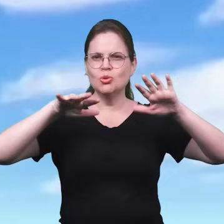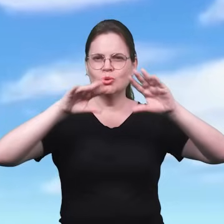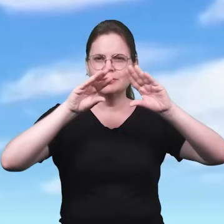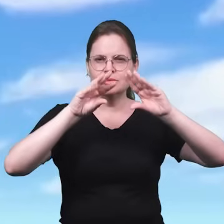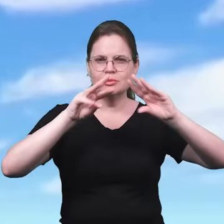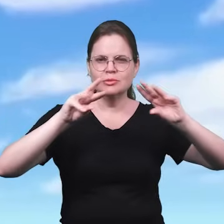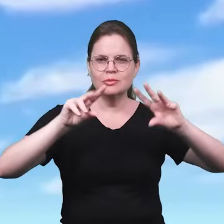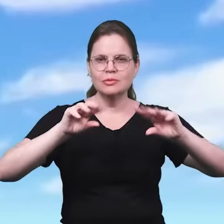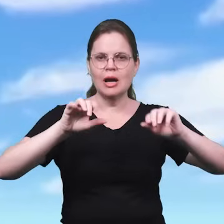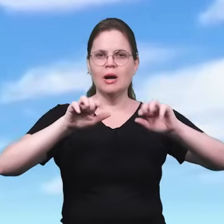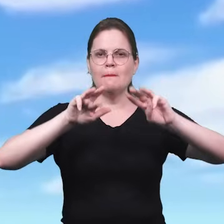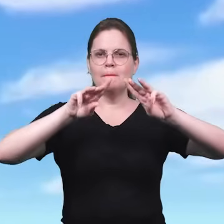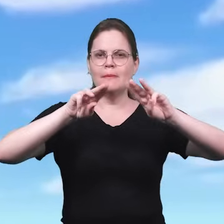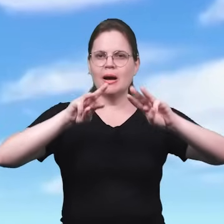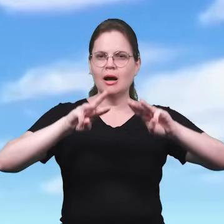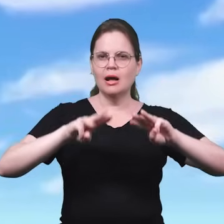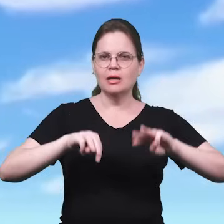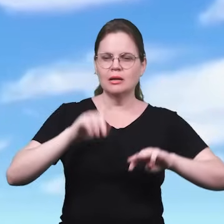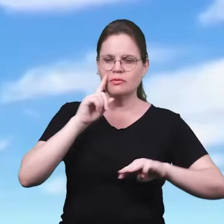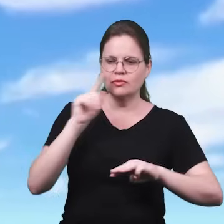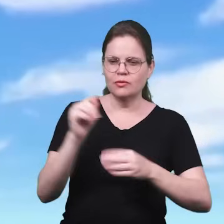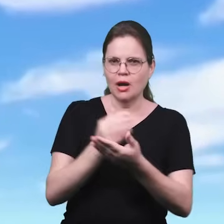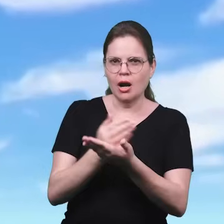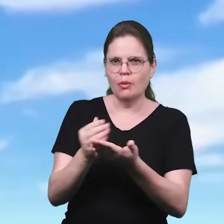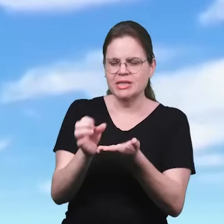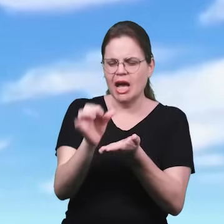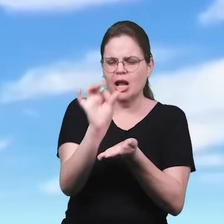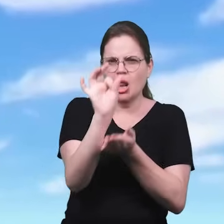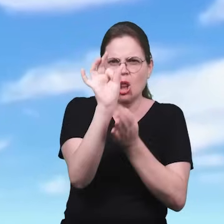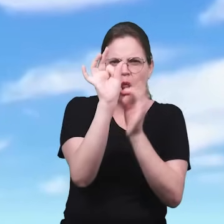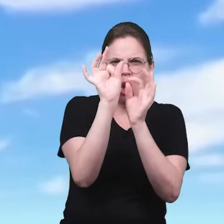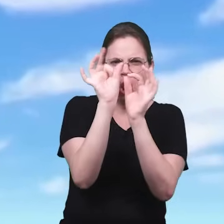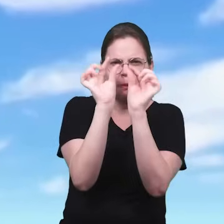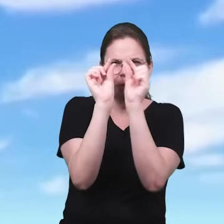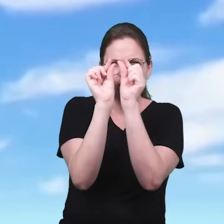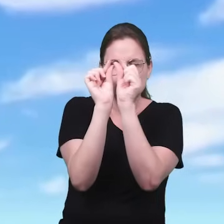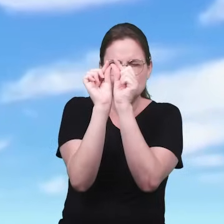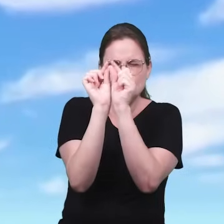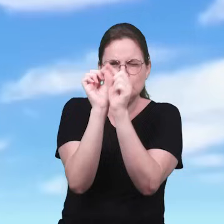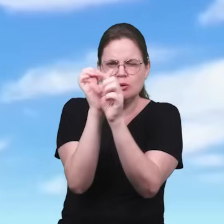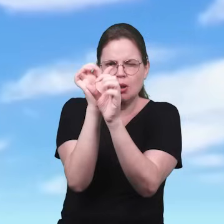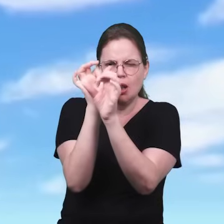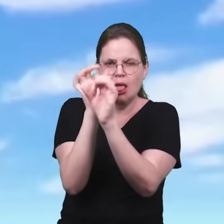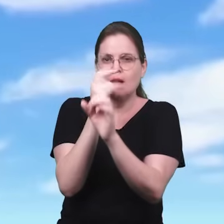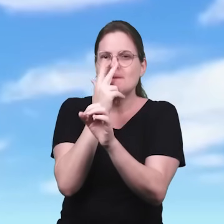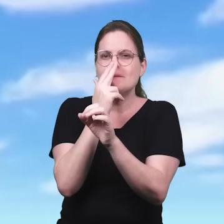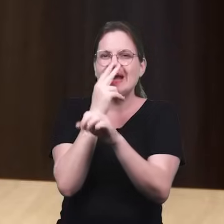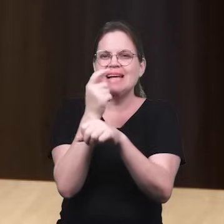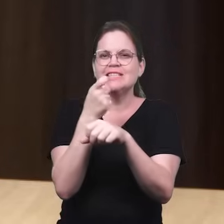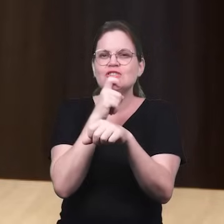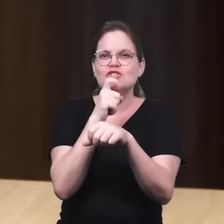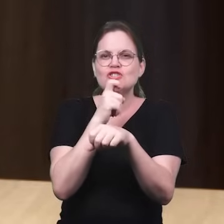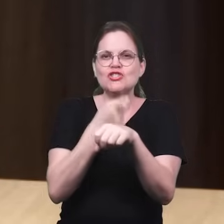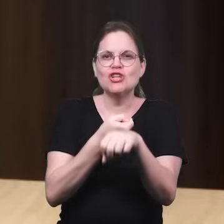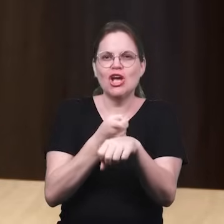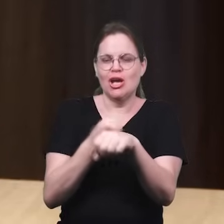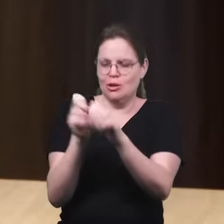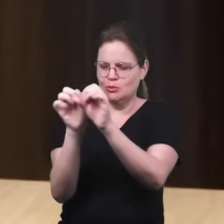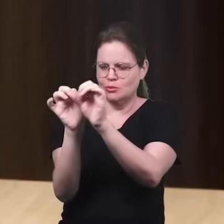do deserto estava uma coisa miúda, redonda, miúda como a geada sobre a terra. E o